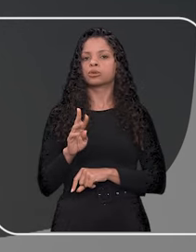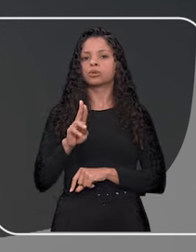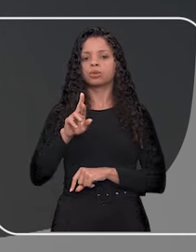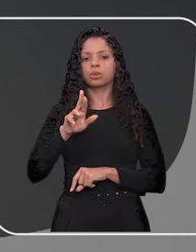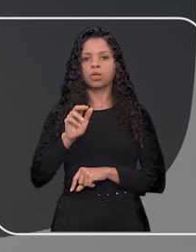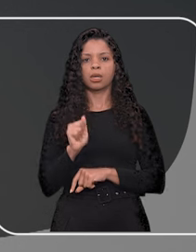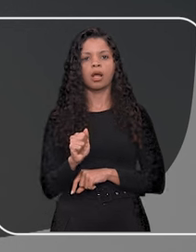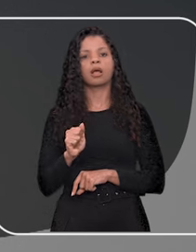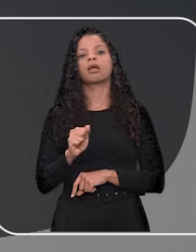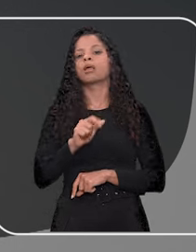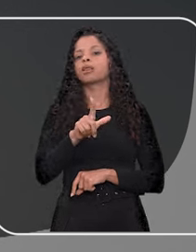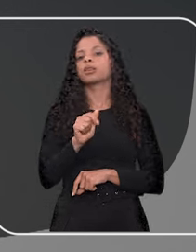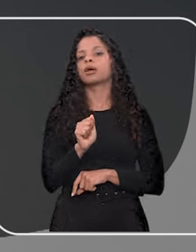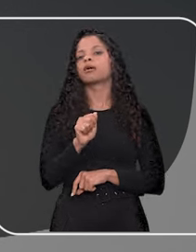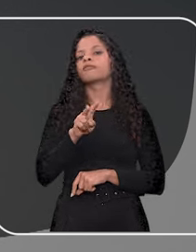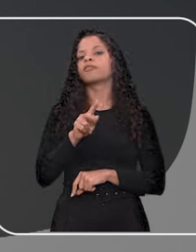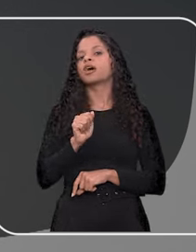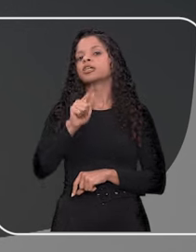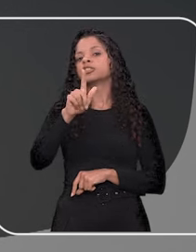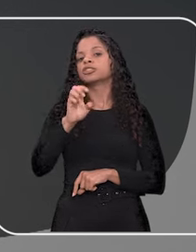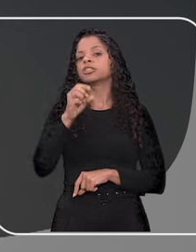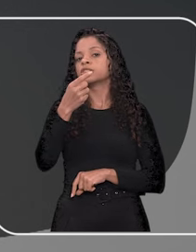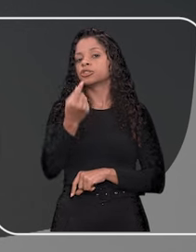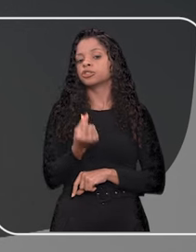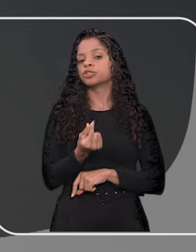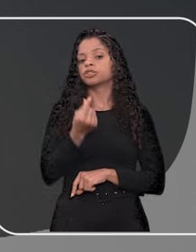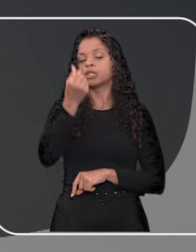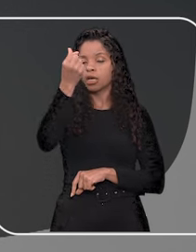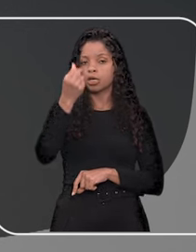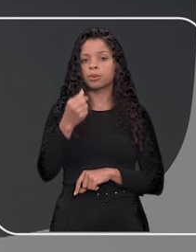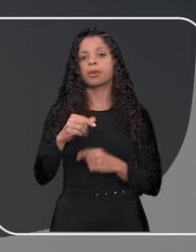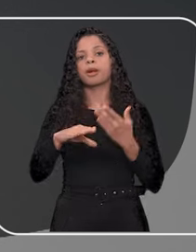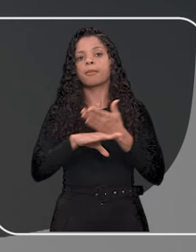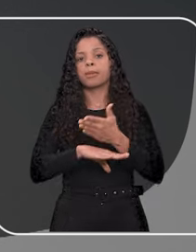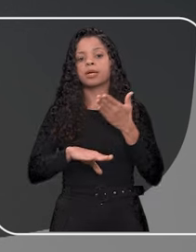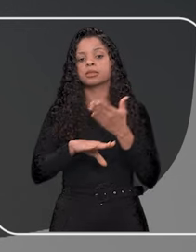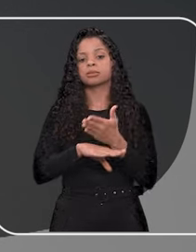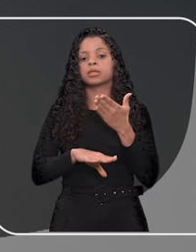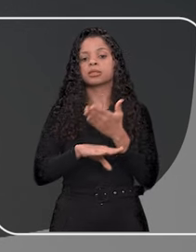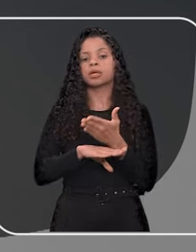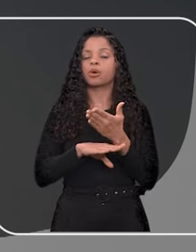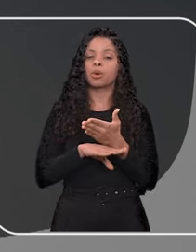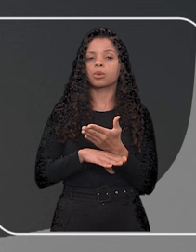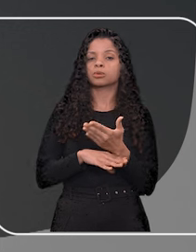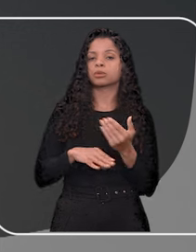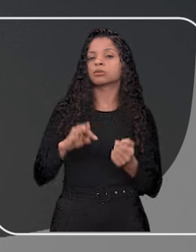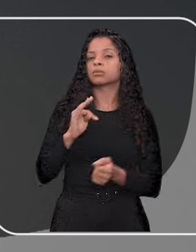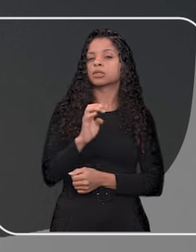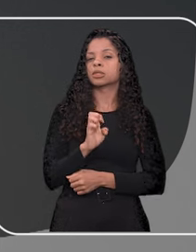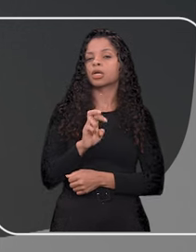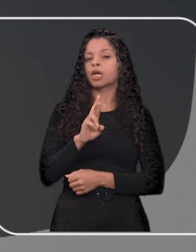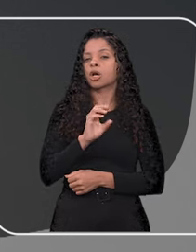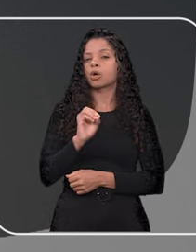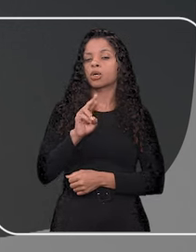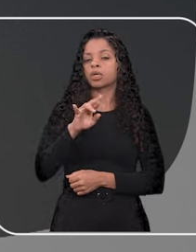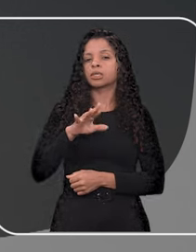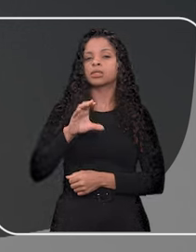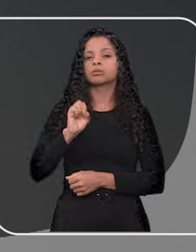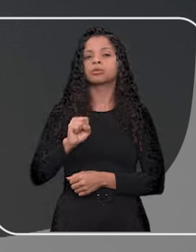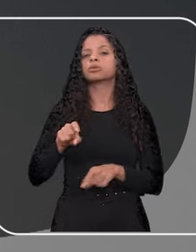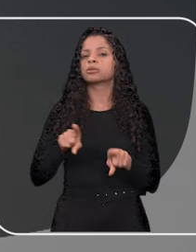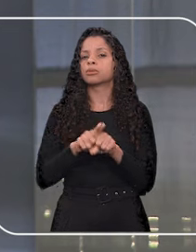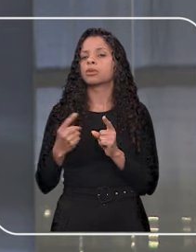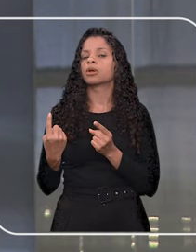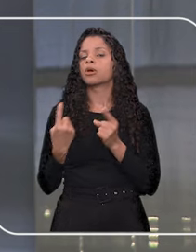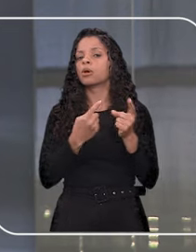a participação em organizações criminosas o terrorismo os crimes com contra a liberdade sexual e contra a administração